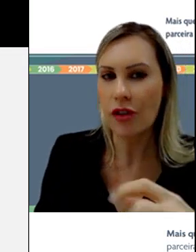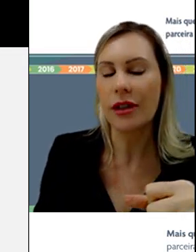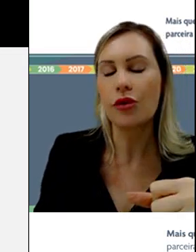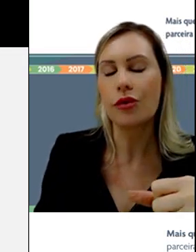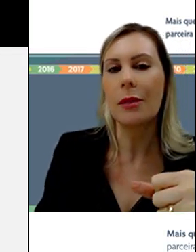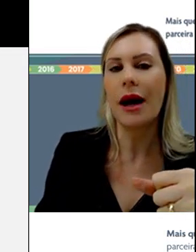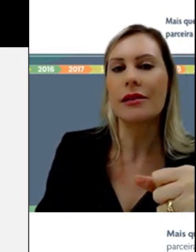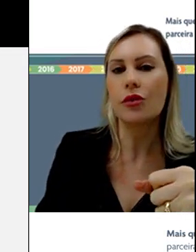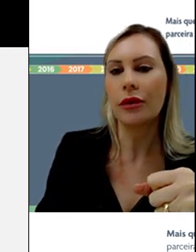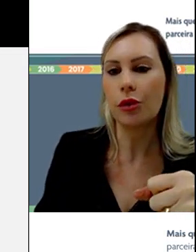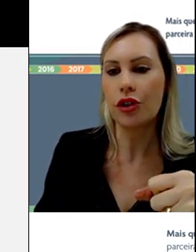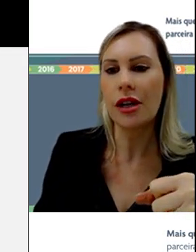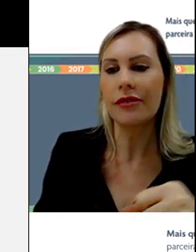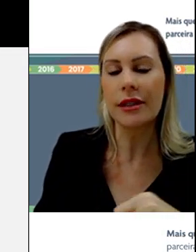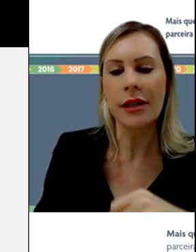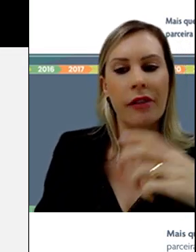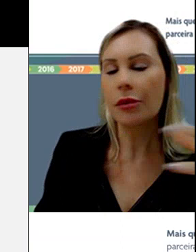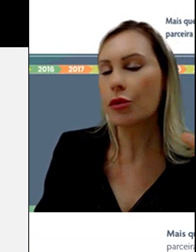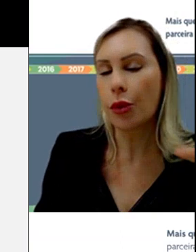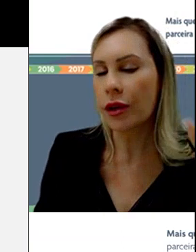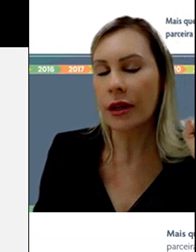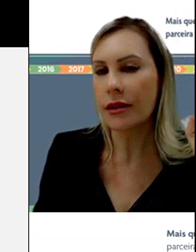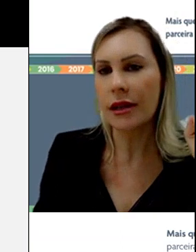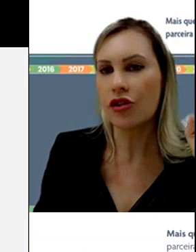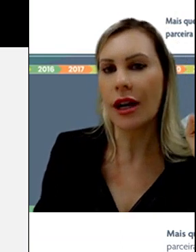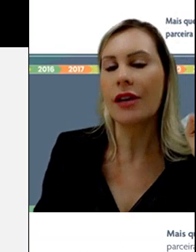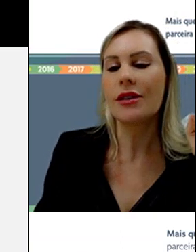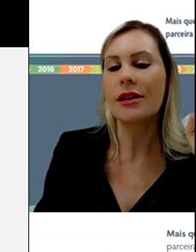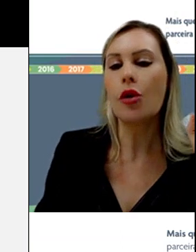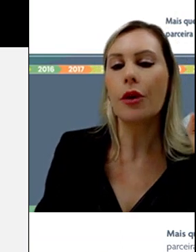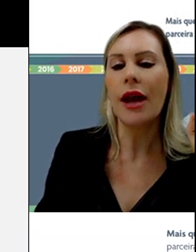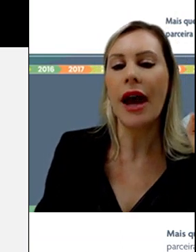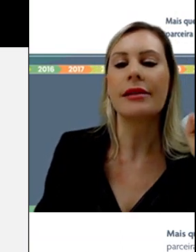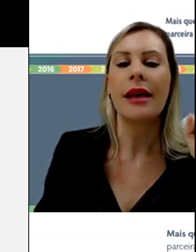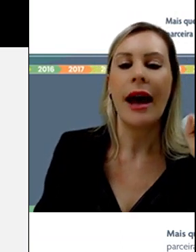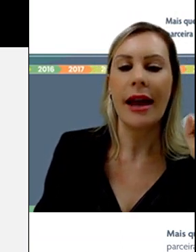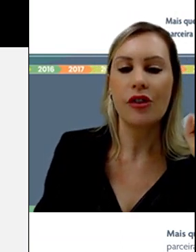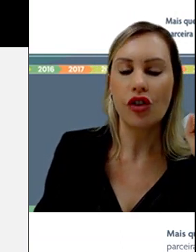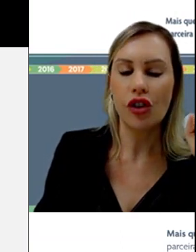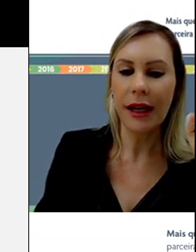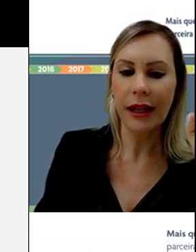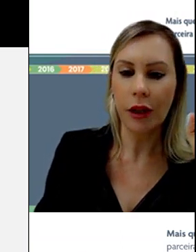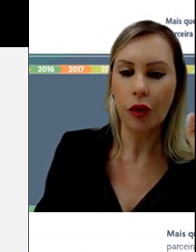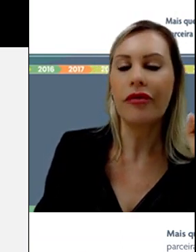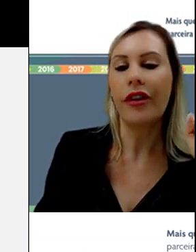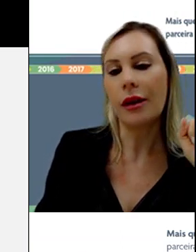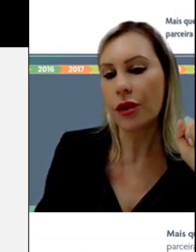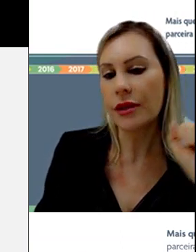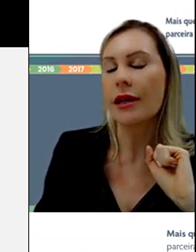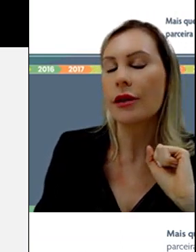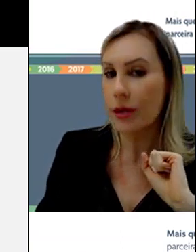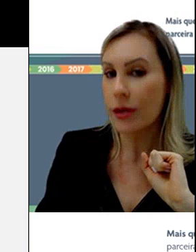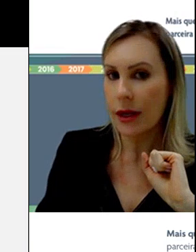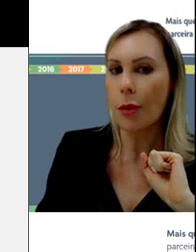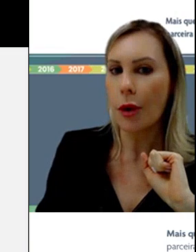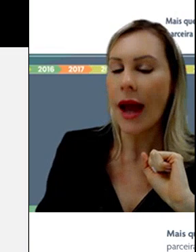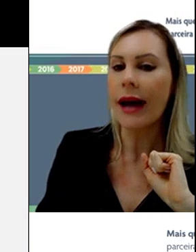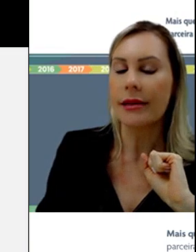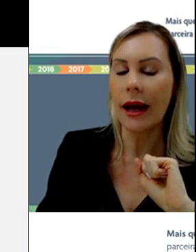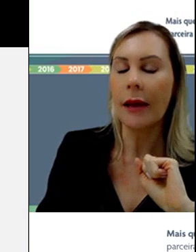a média das suas bases contributivas, vamos supor que seja lá de R$ 5.000. Aí a gente aplica aqui 90%